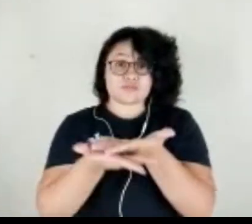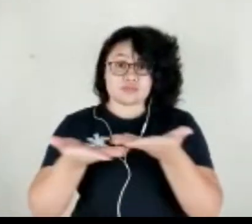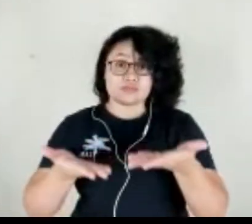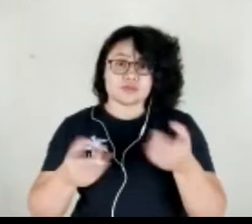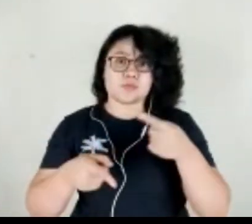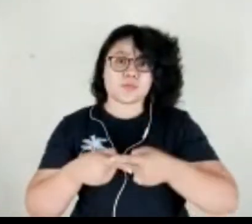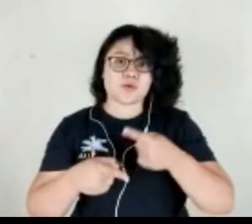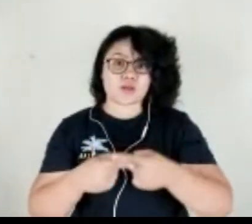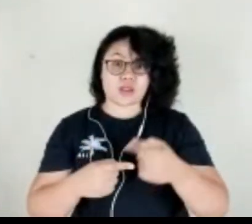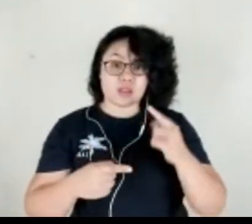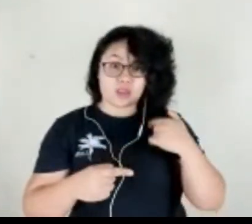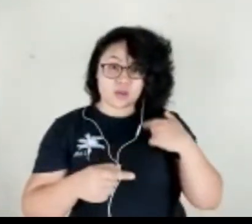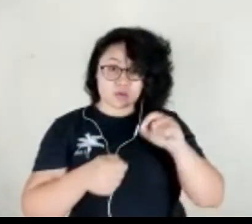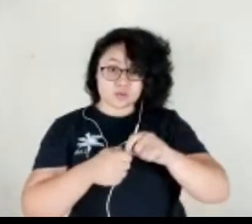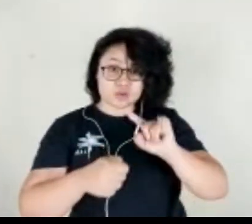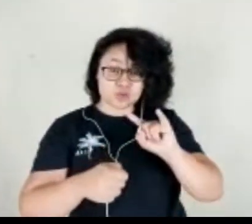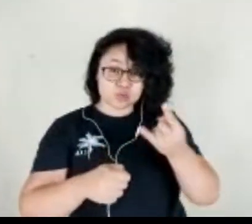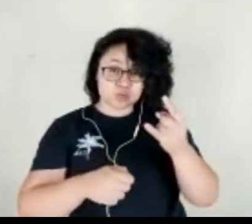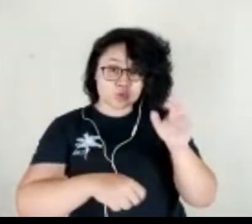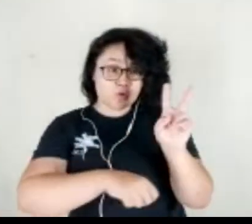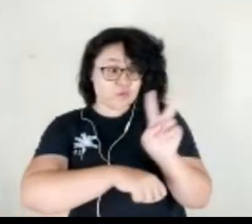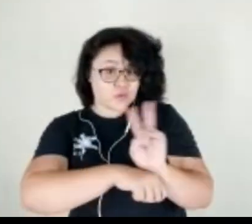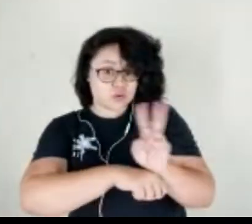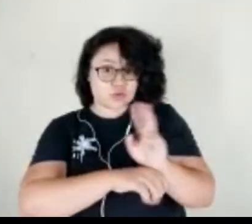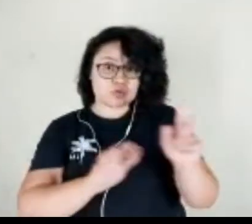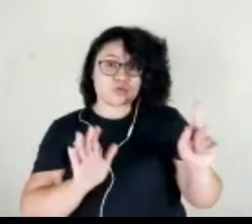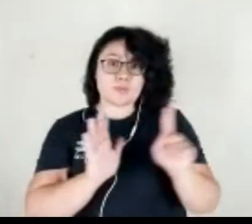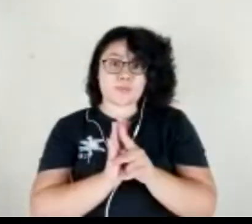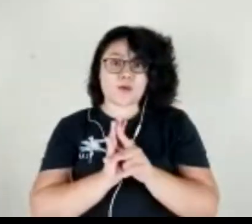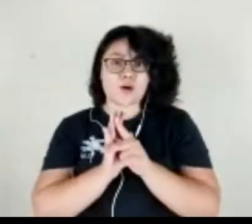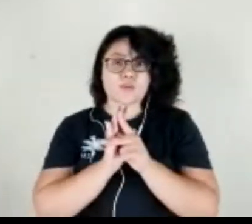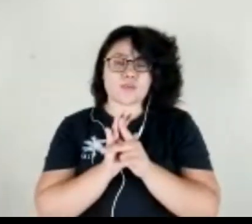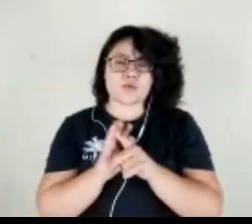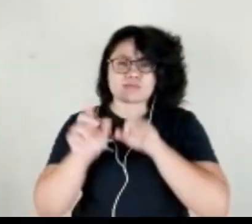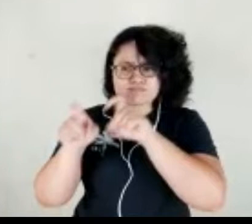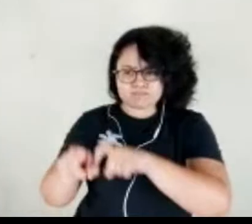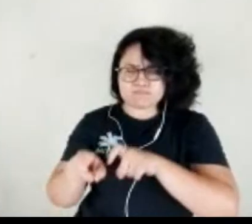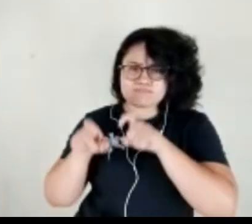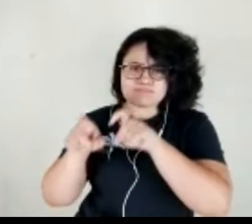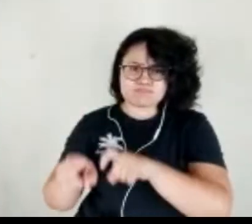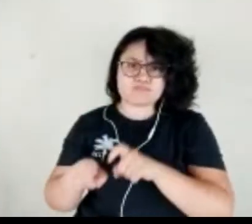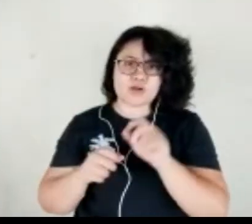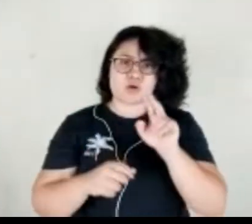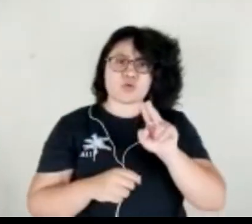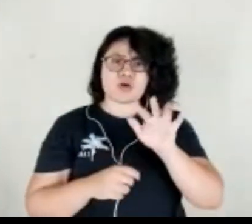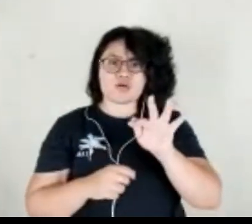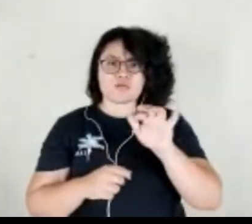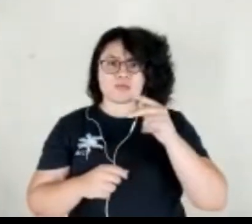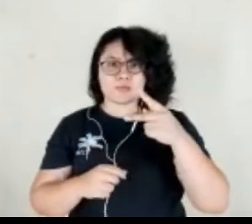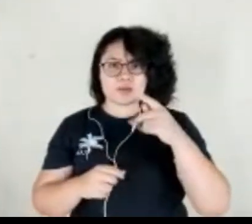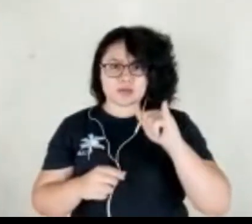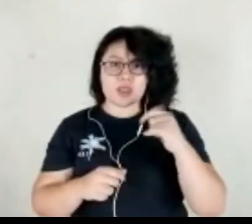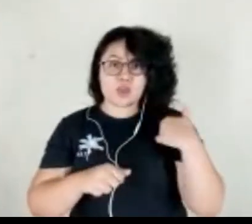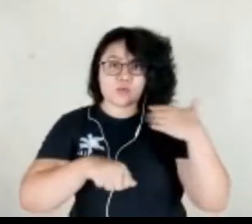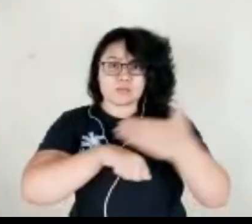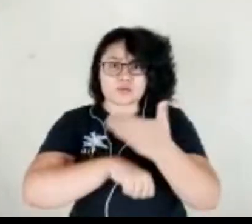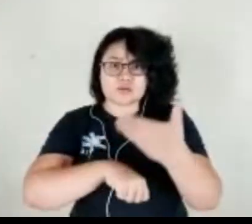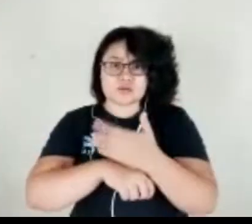porque depois do meu último vídeo que eu fiz para o Núcleo de Agroecologia e Arte do Vale do Gurgueia do UFPI, que eu também sou